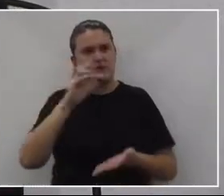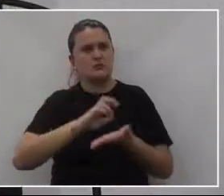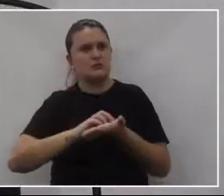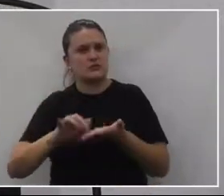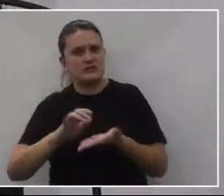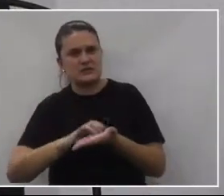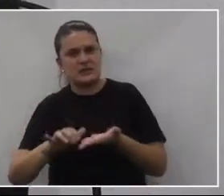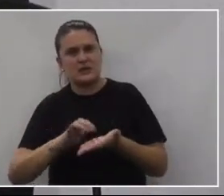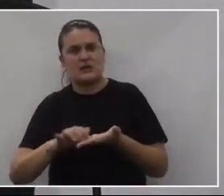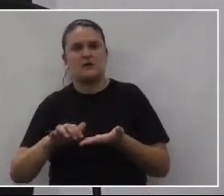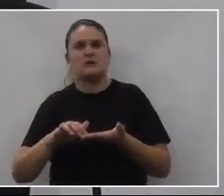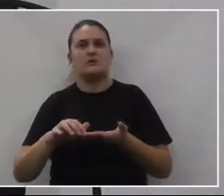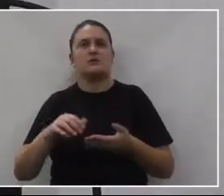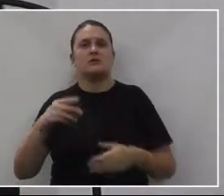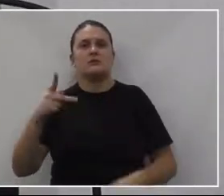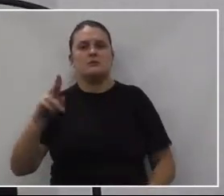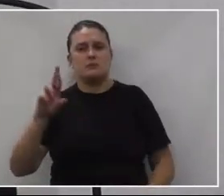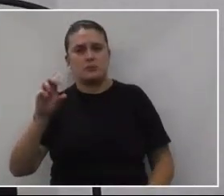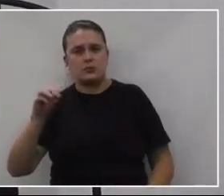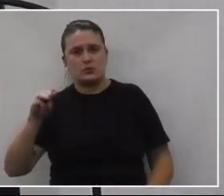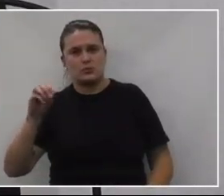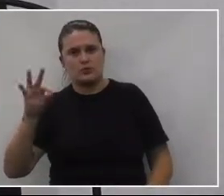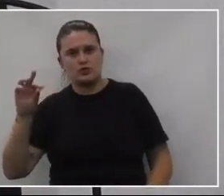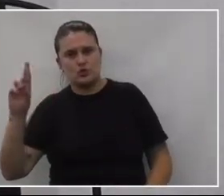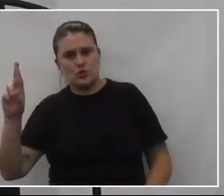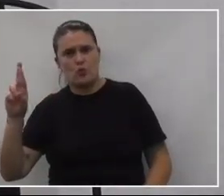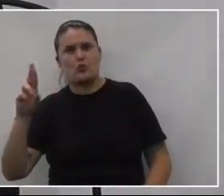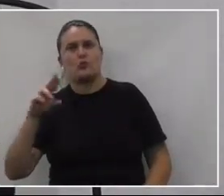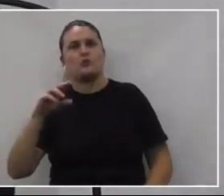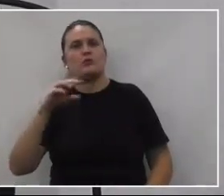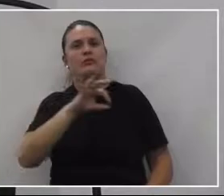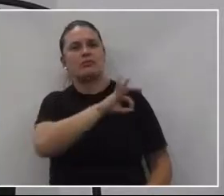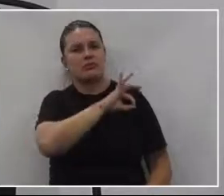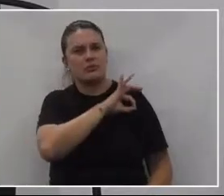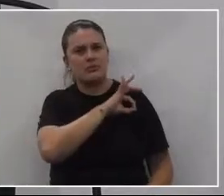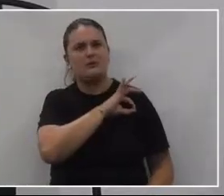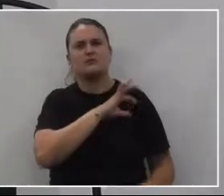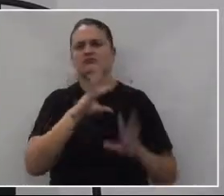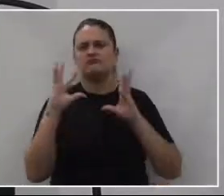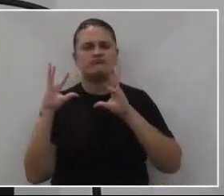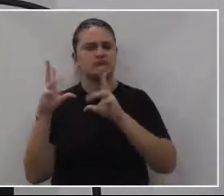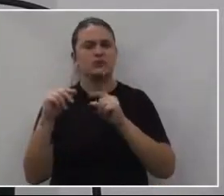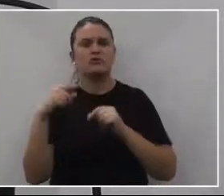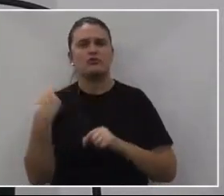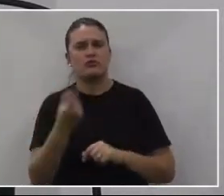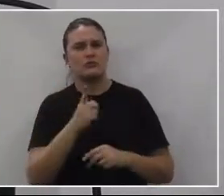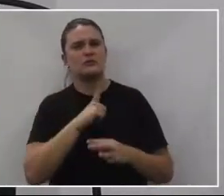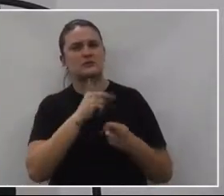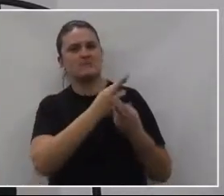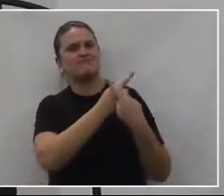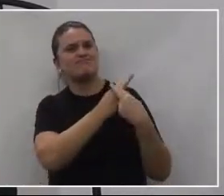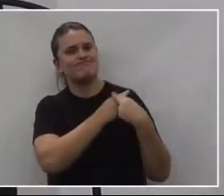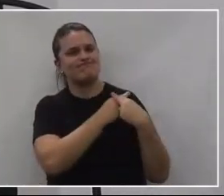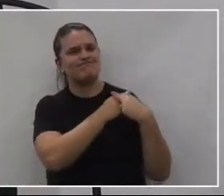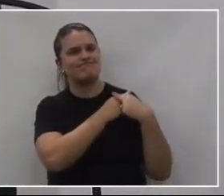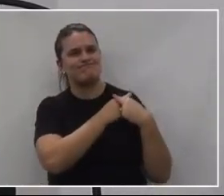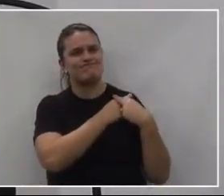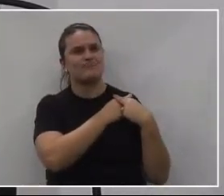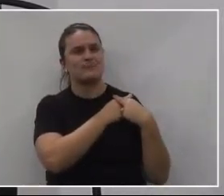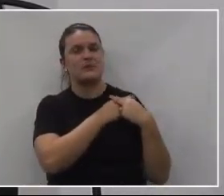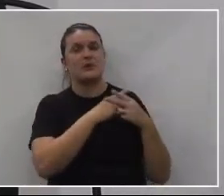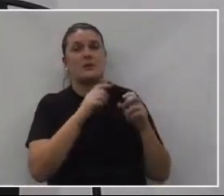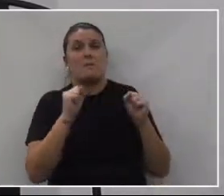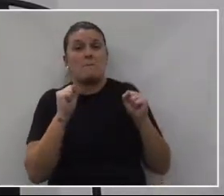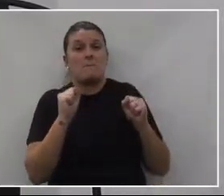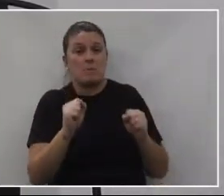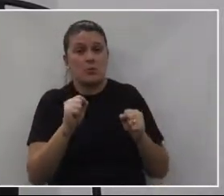secretários, promotor de justiça, delegado, policiais militares, a grande responsabilidade que nós temos, mas especialmente a possibilidade